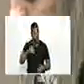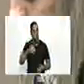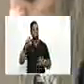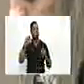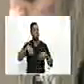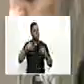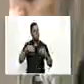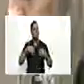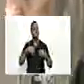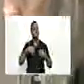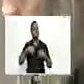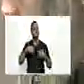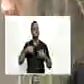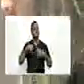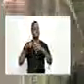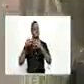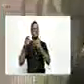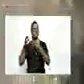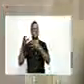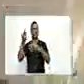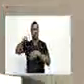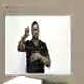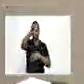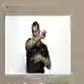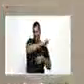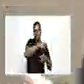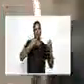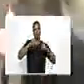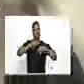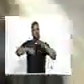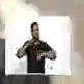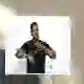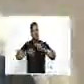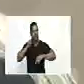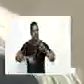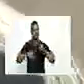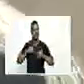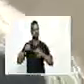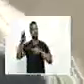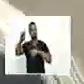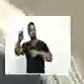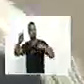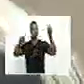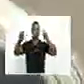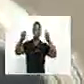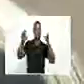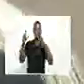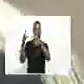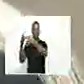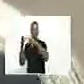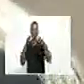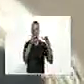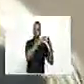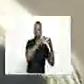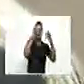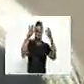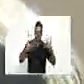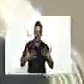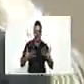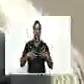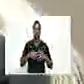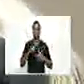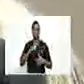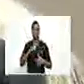mesmo do material então e eh nós temos hoje as duas cooperativa que já foi explicado quais são aí nós temos